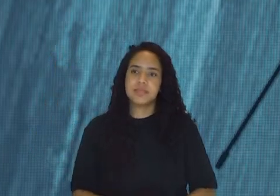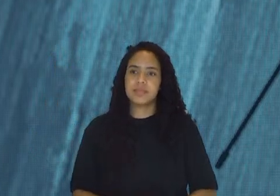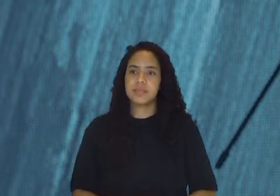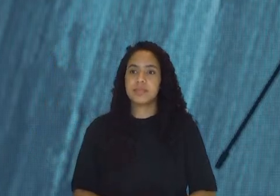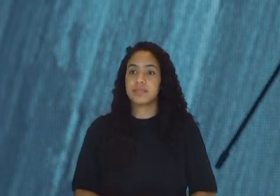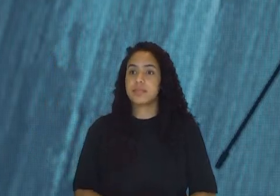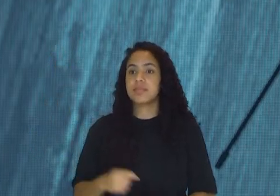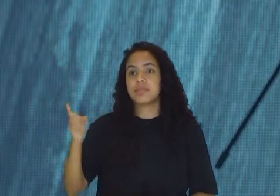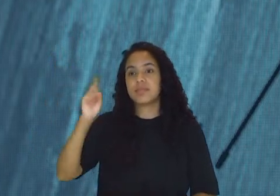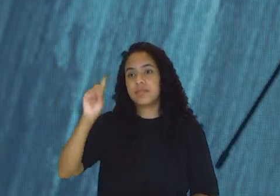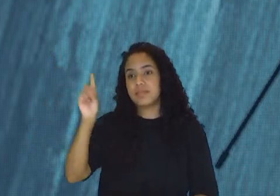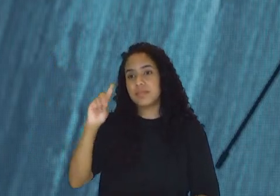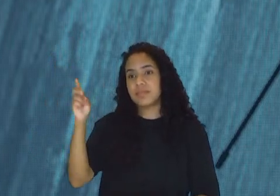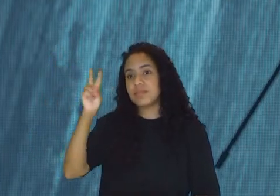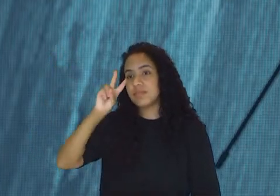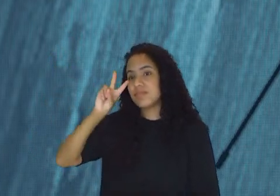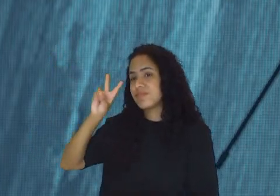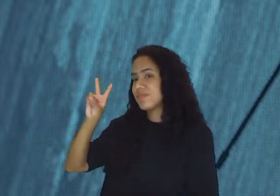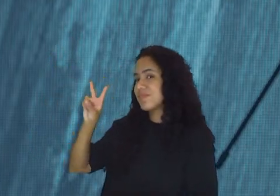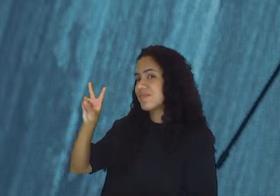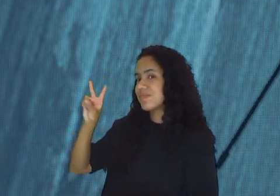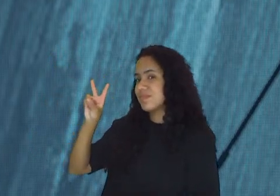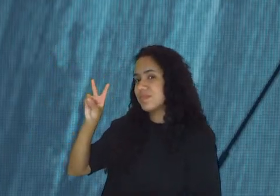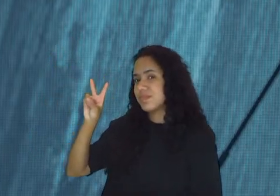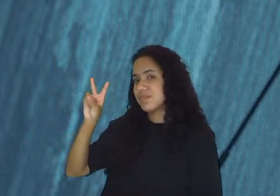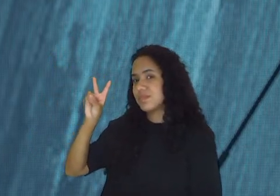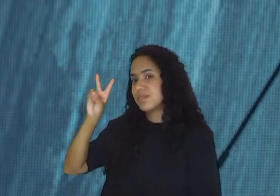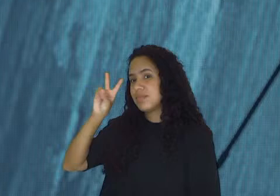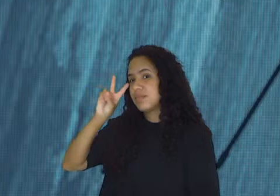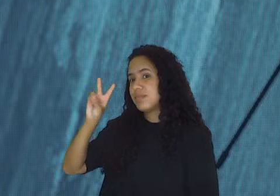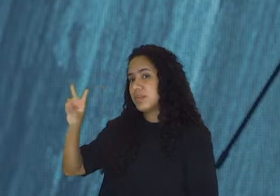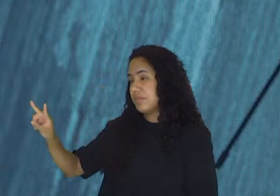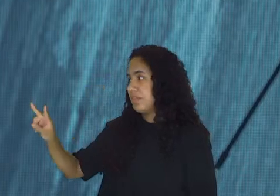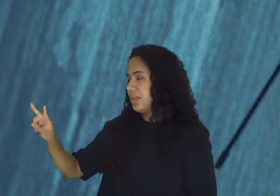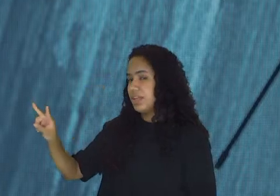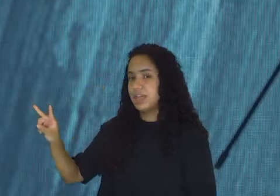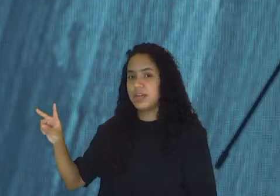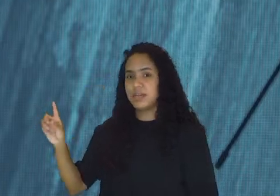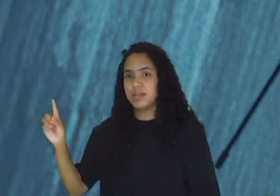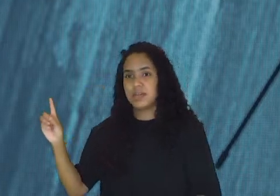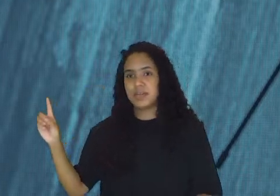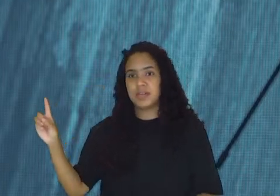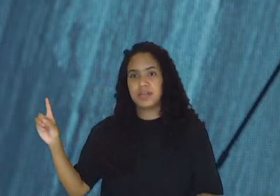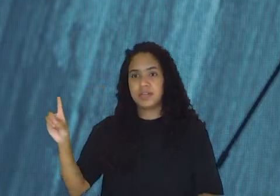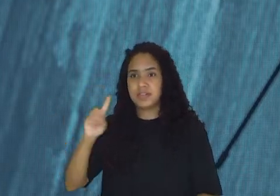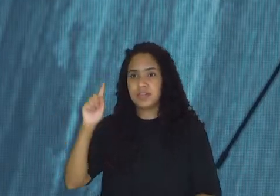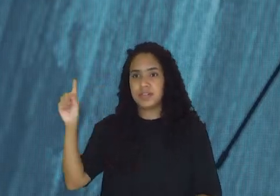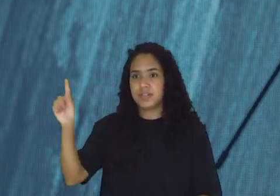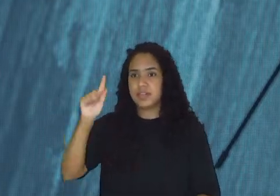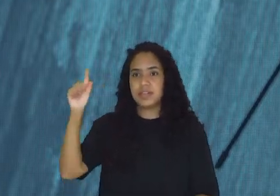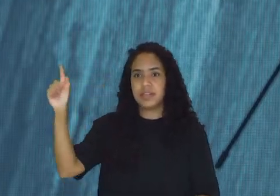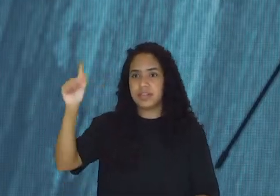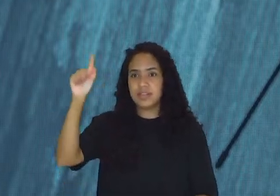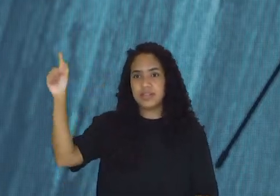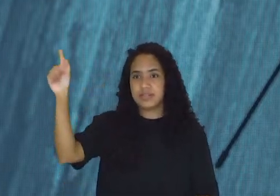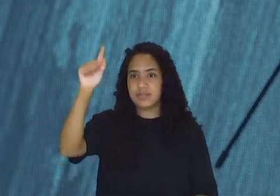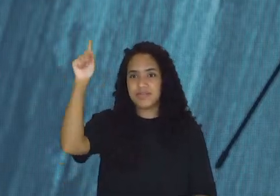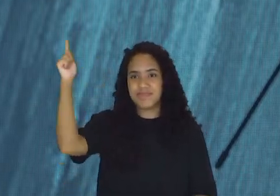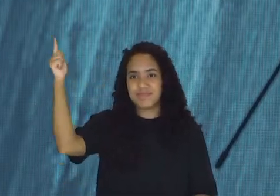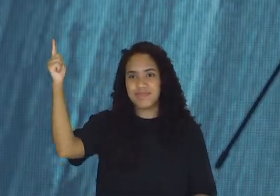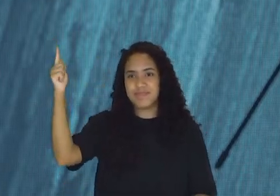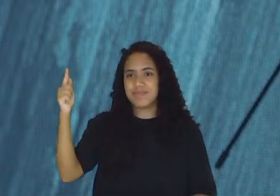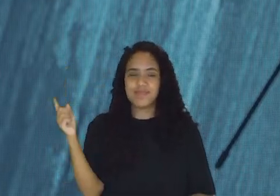terra, mas olhar para aquele que prometeu. E quem prometeu, ele não é só fiel, ele é um Pai